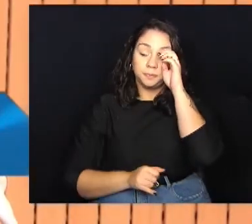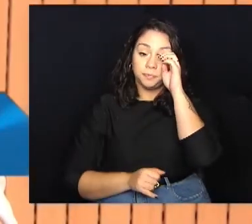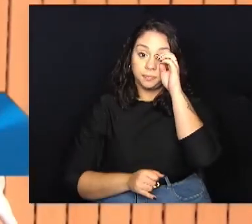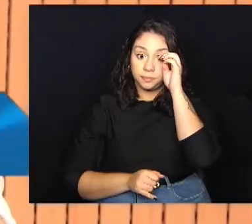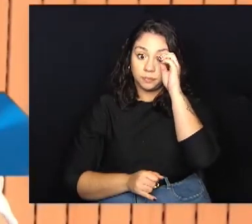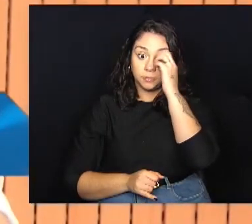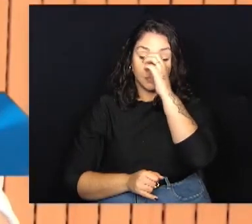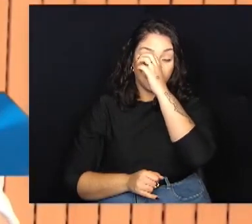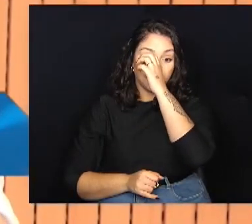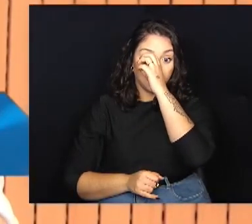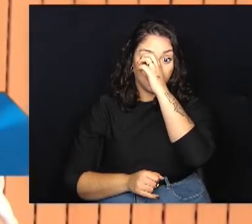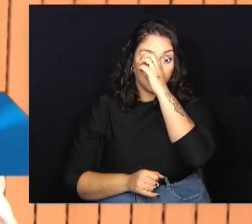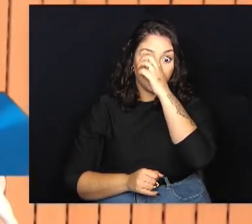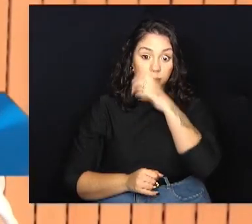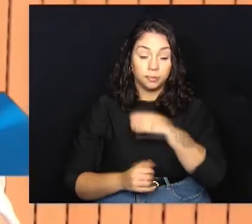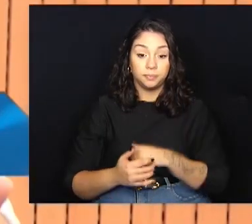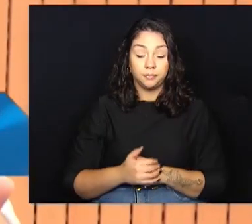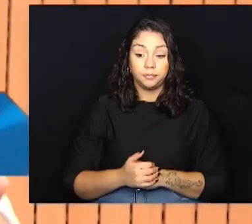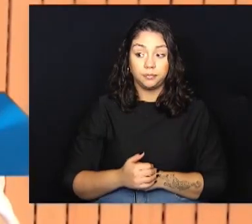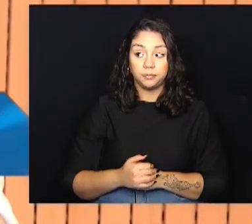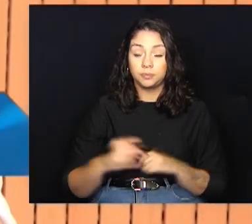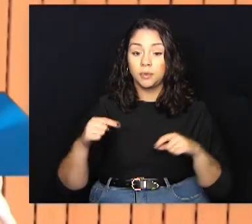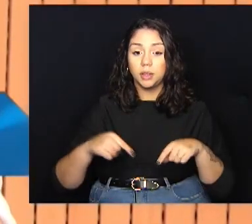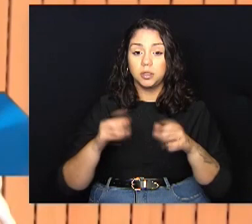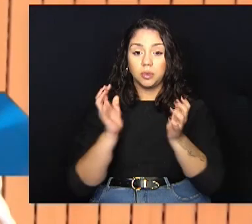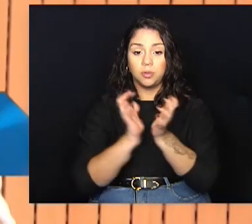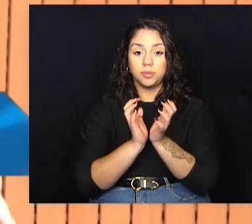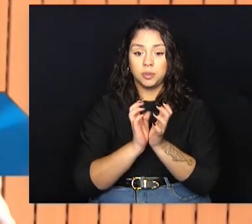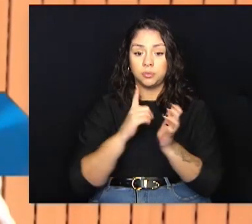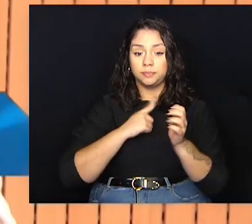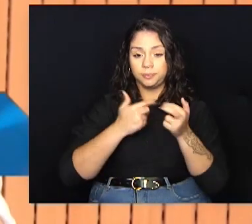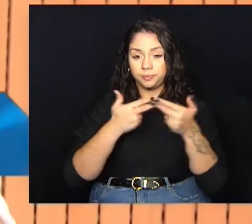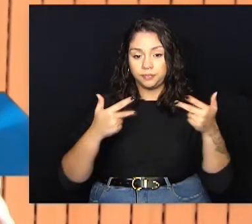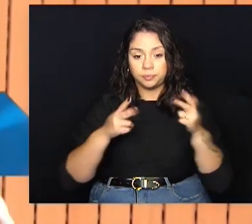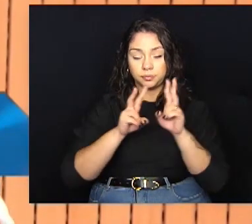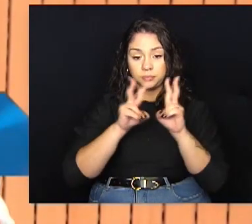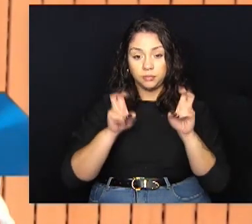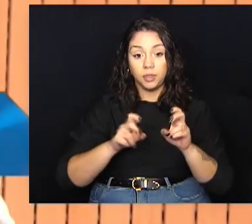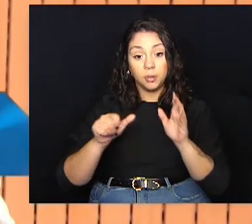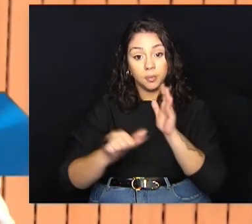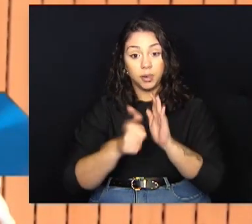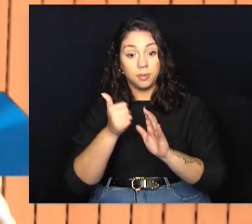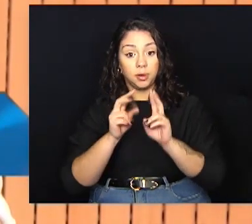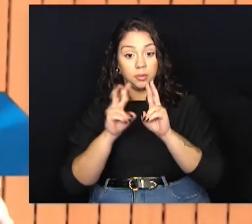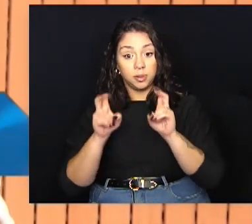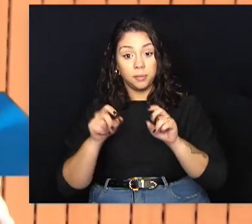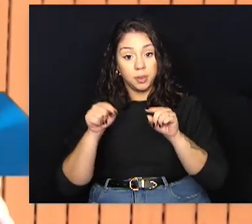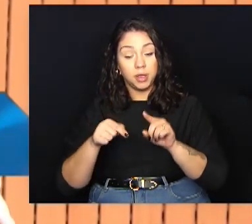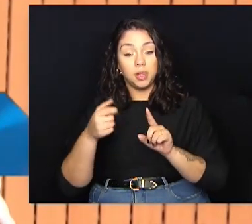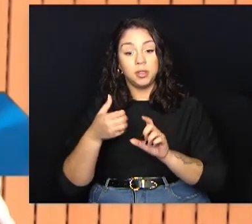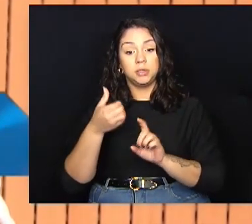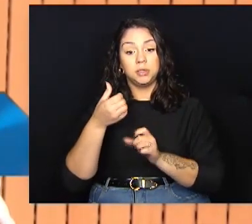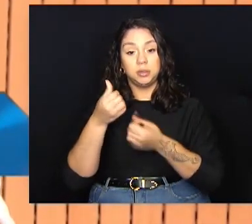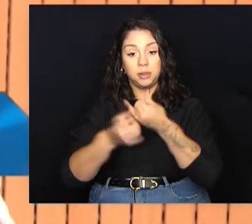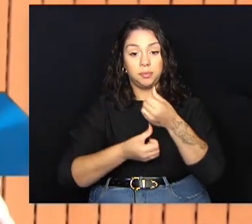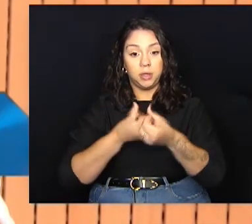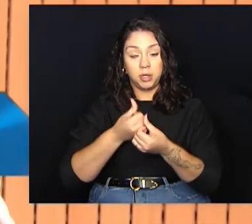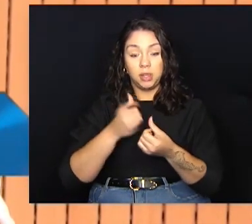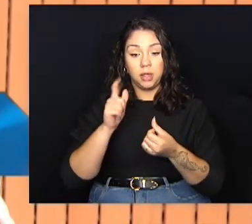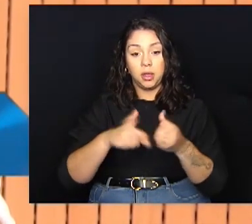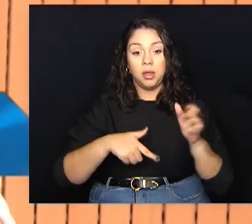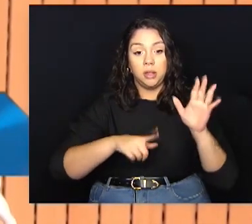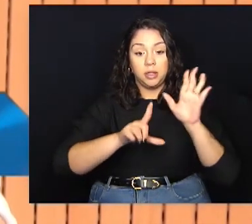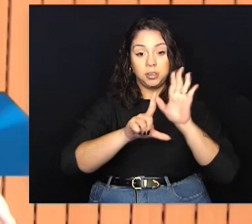comissão ela vem tratando vários assuntos e o primeiro tema que nós tratamos aqui nesse semestre foi legislação sobre